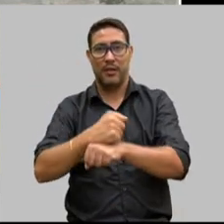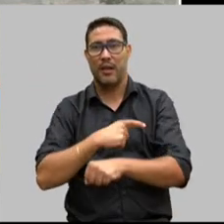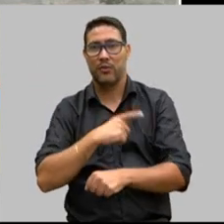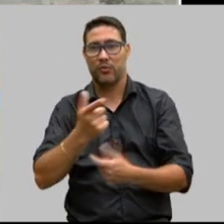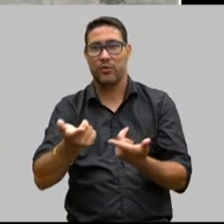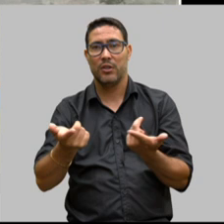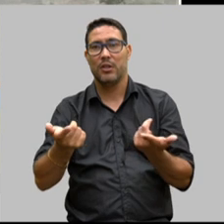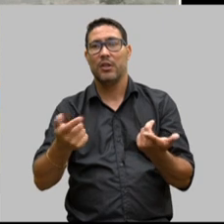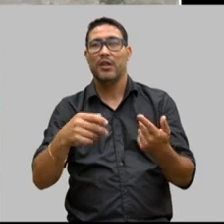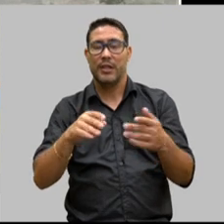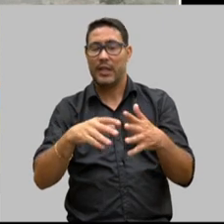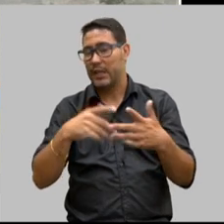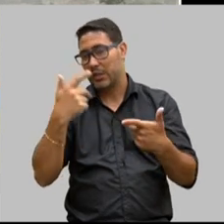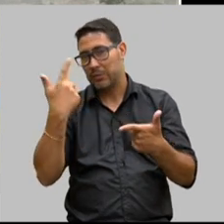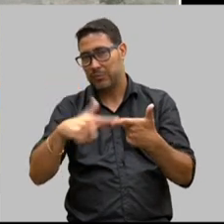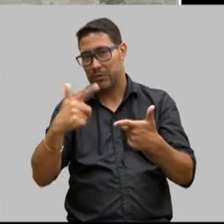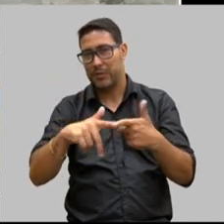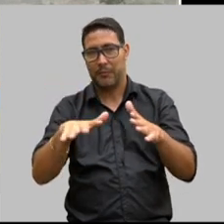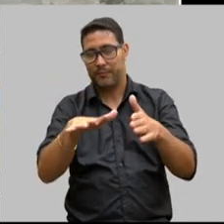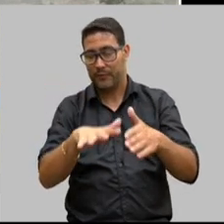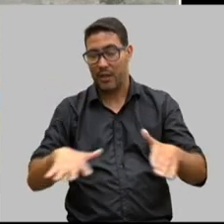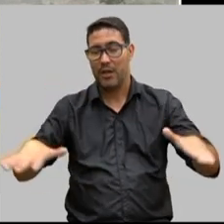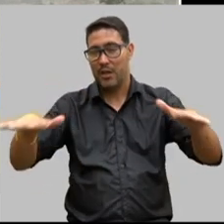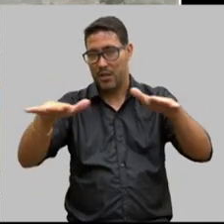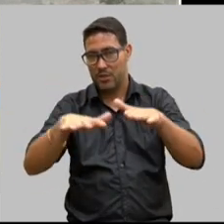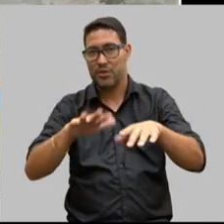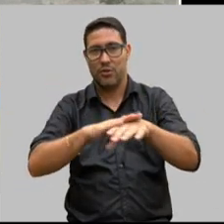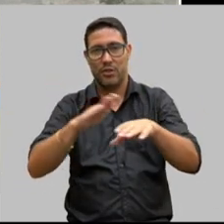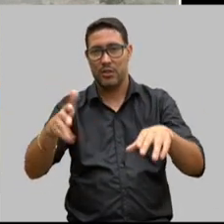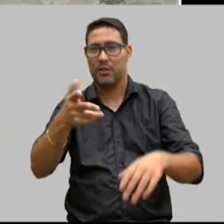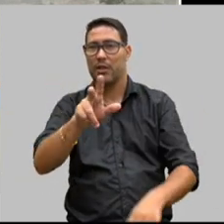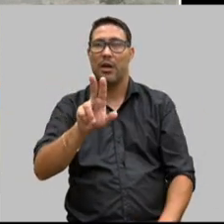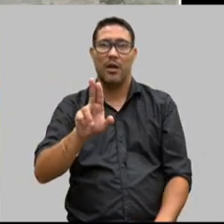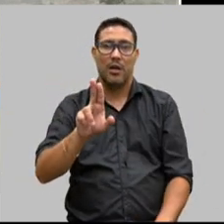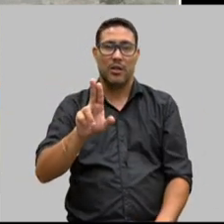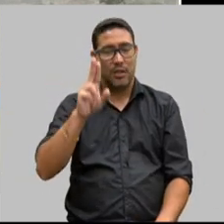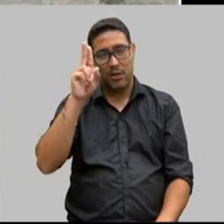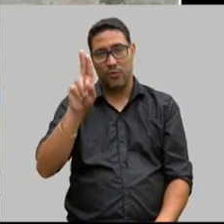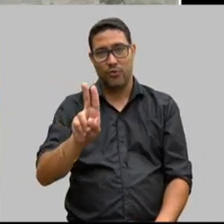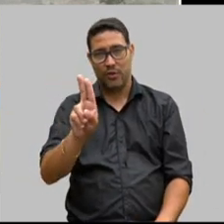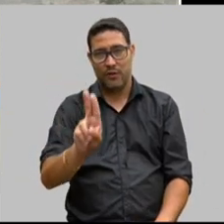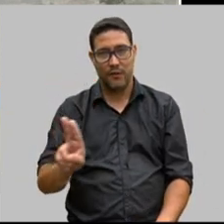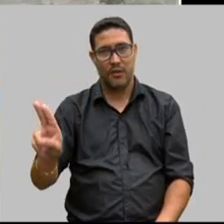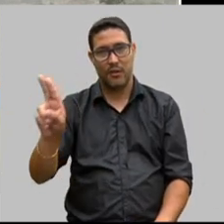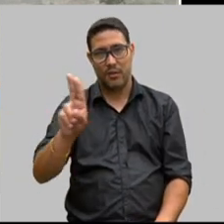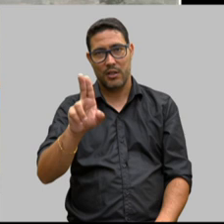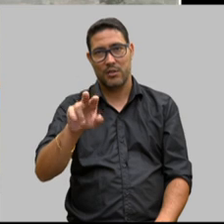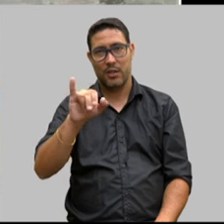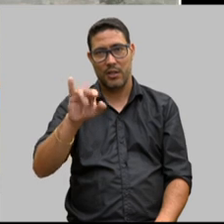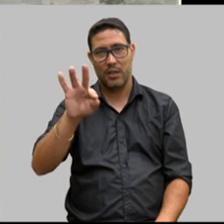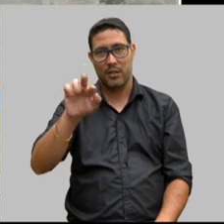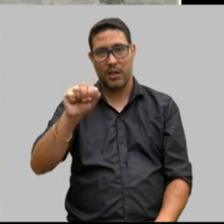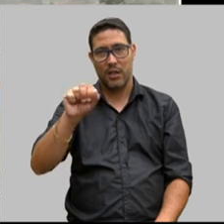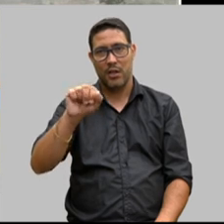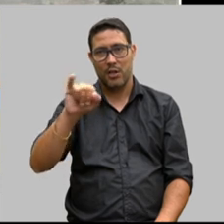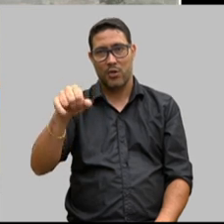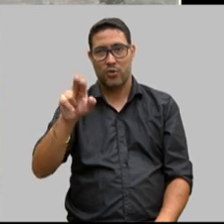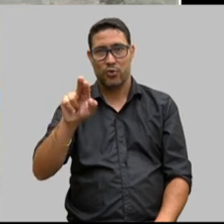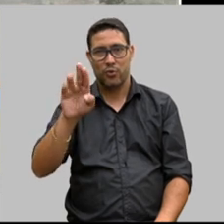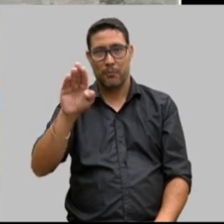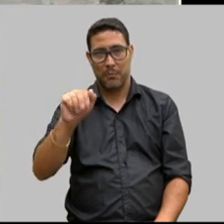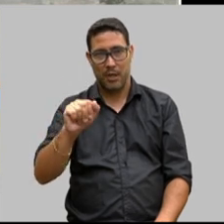região da universidade. As fotos que estão sendo projetadas neste slide são em Itajubá e na região da